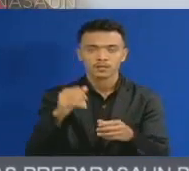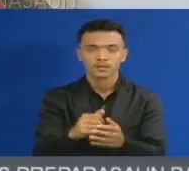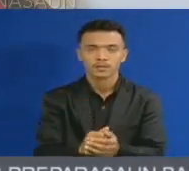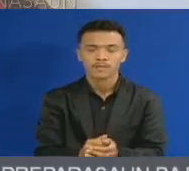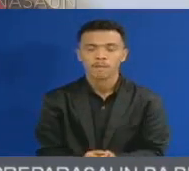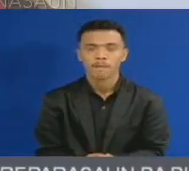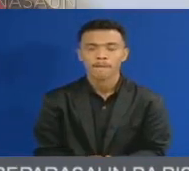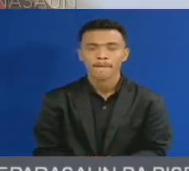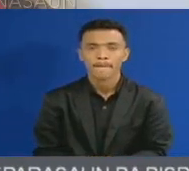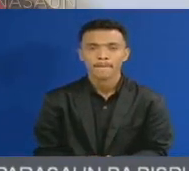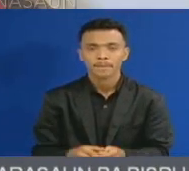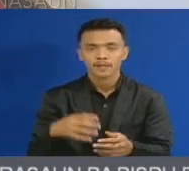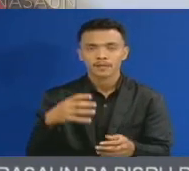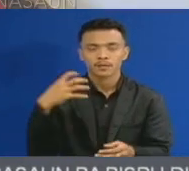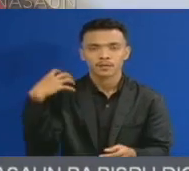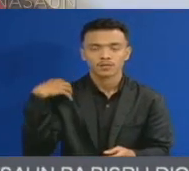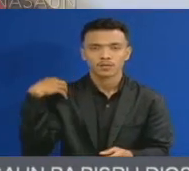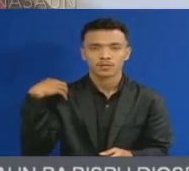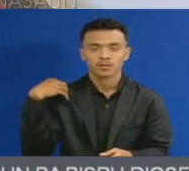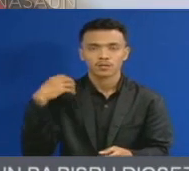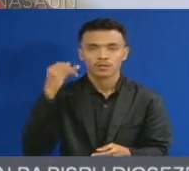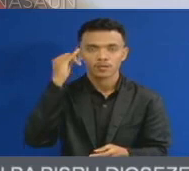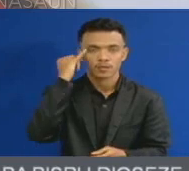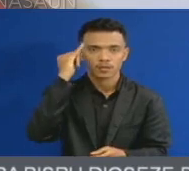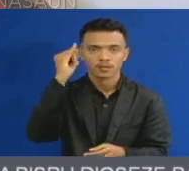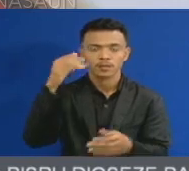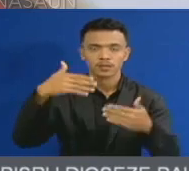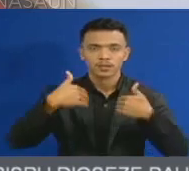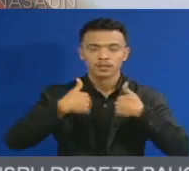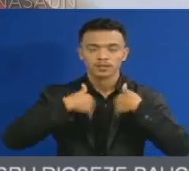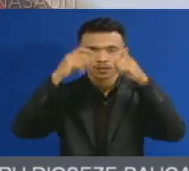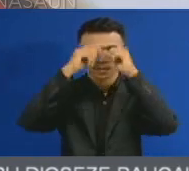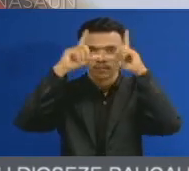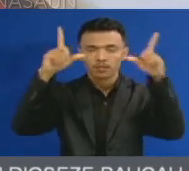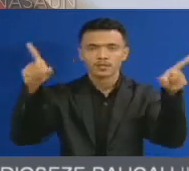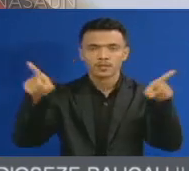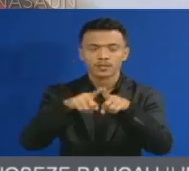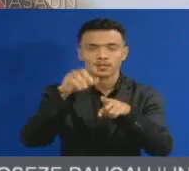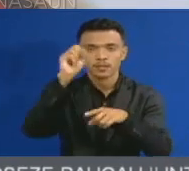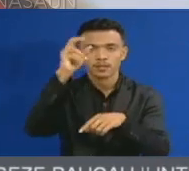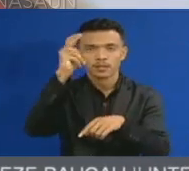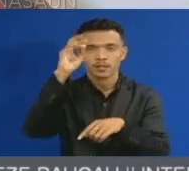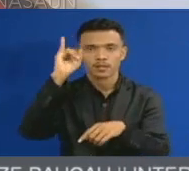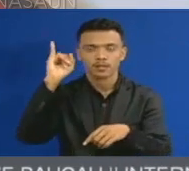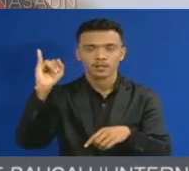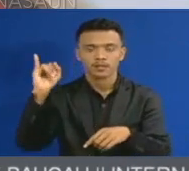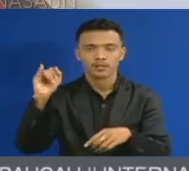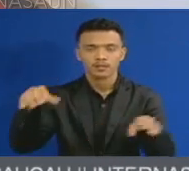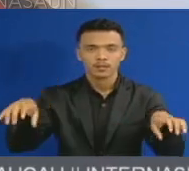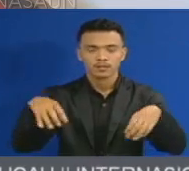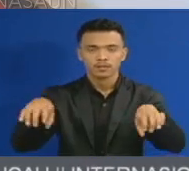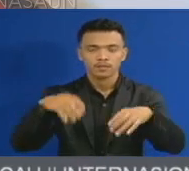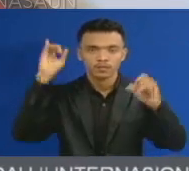entre instituição Inteligência e Timor, nessa SNI, e Serviço